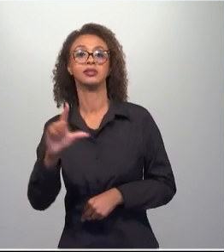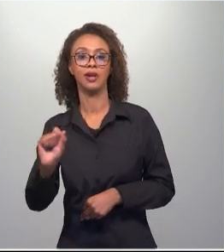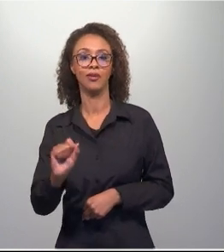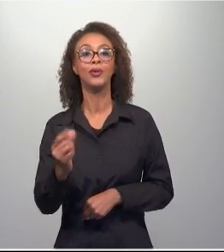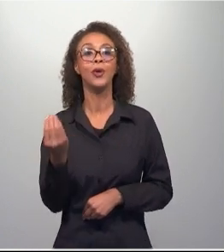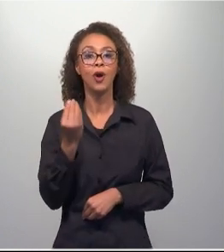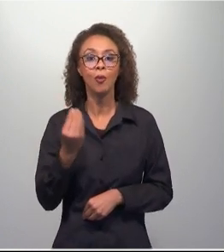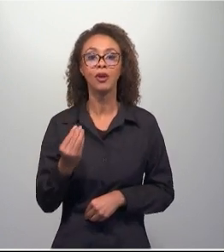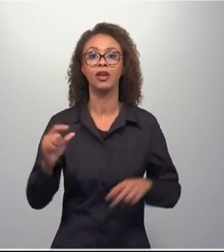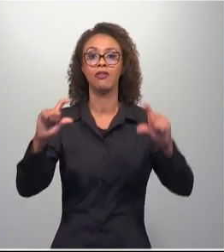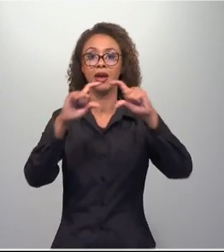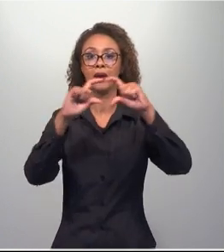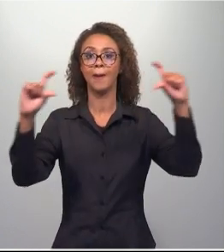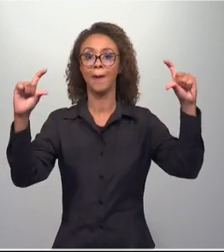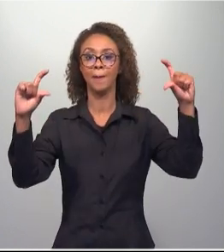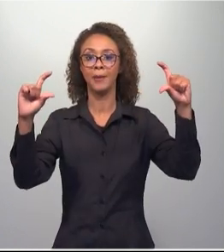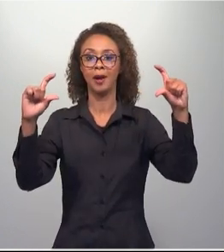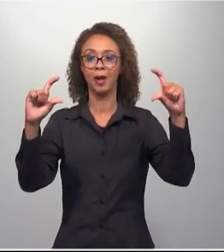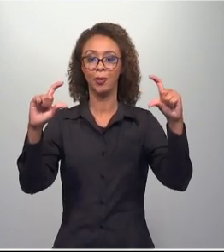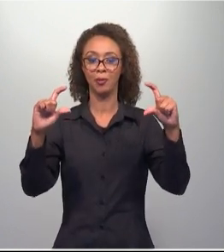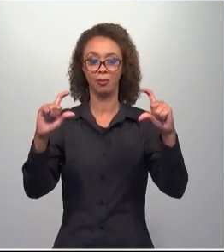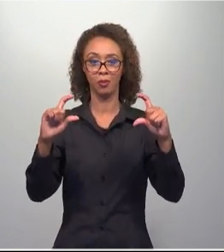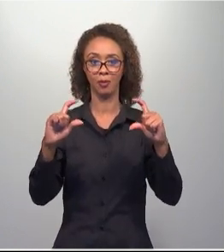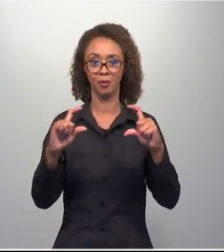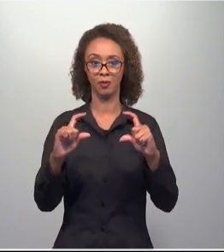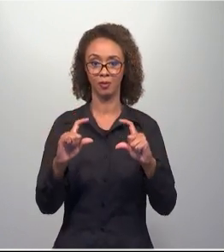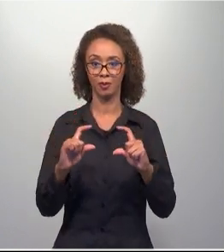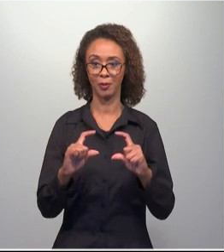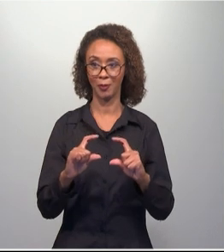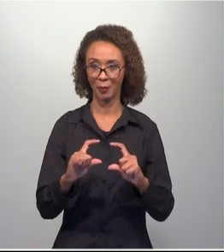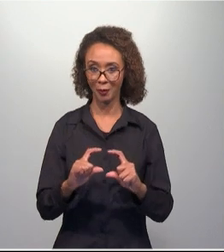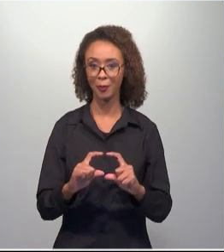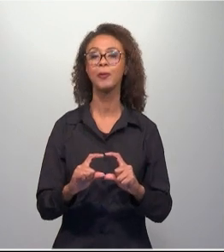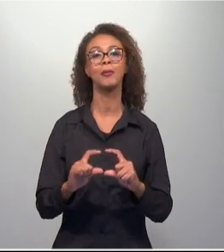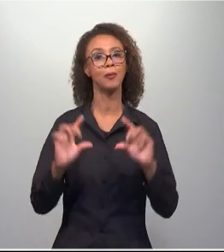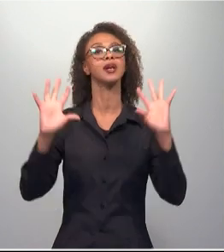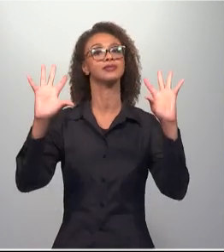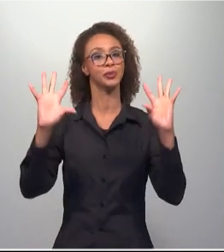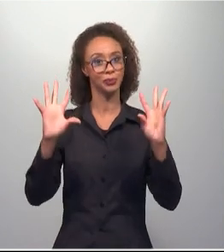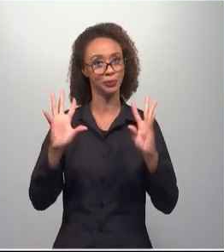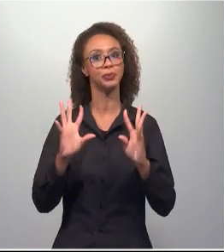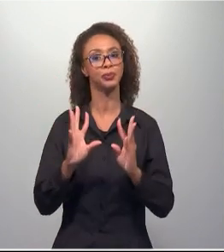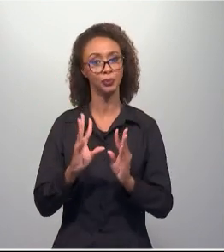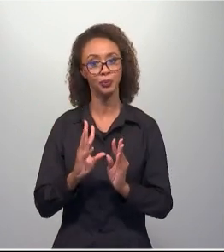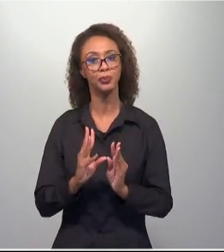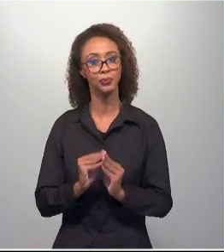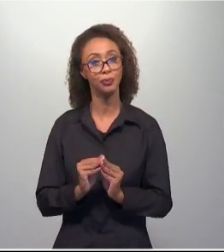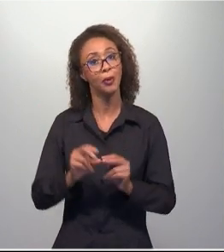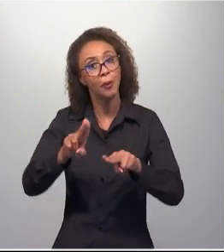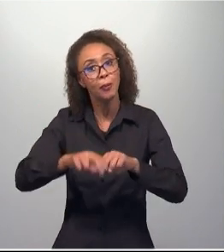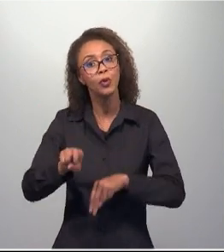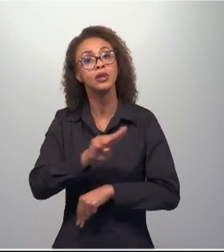função é exatamente essa ela está aqui simplificada